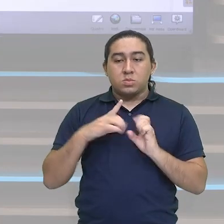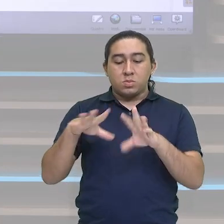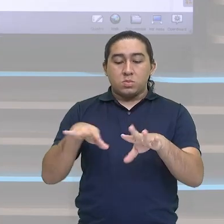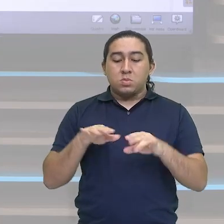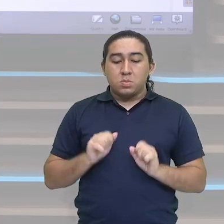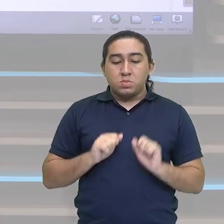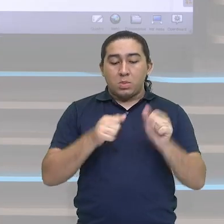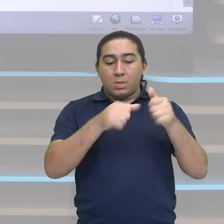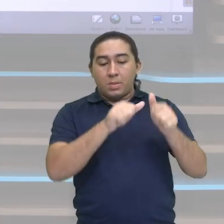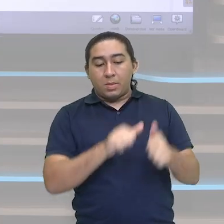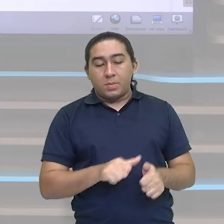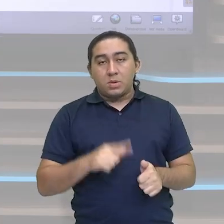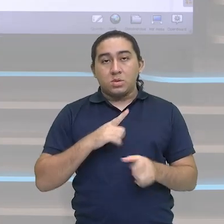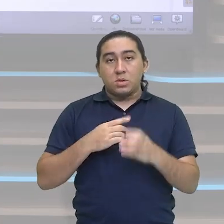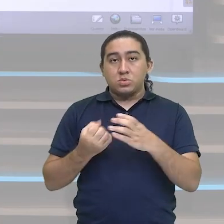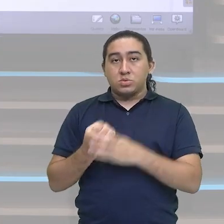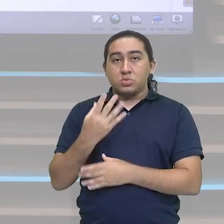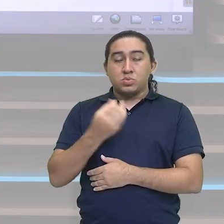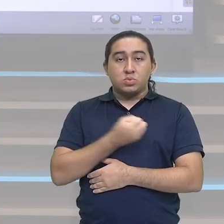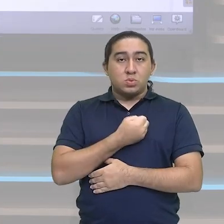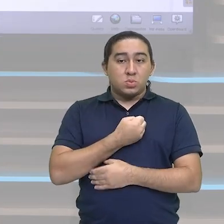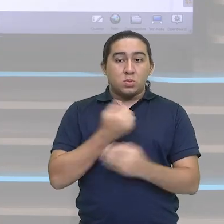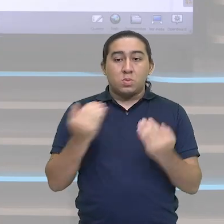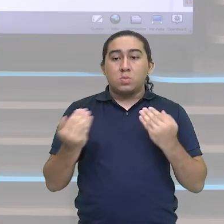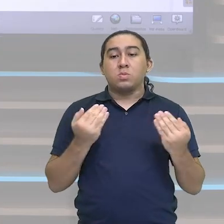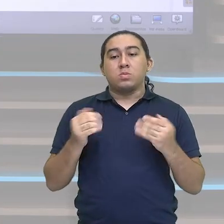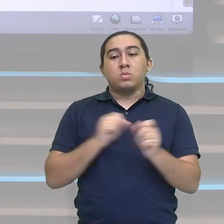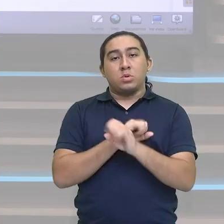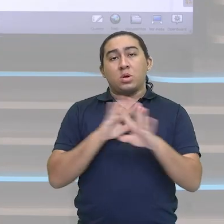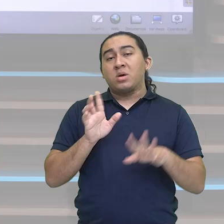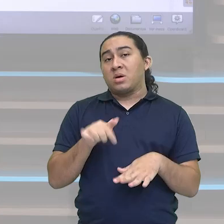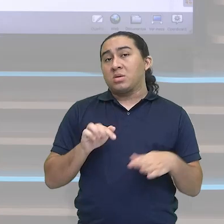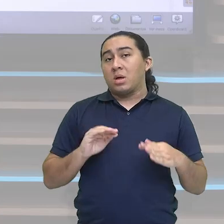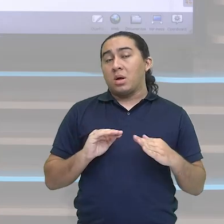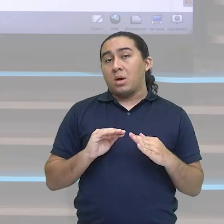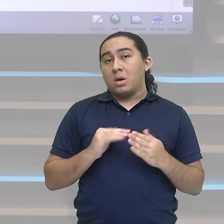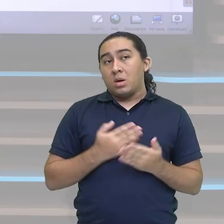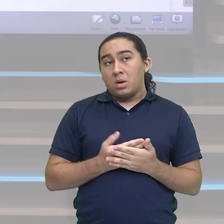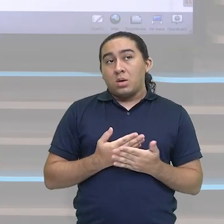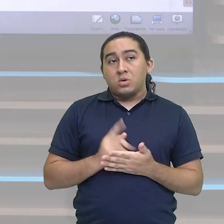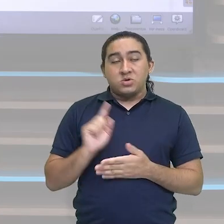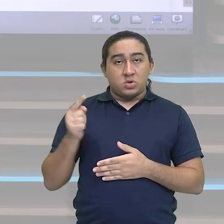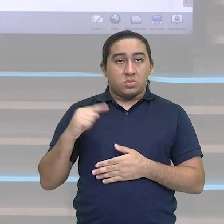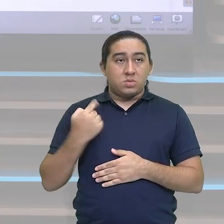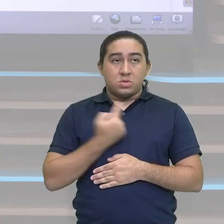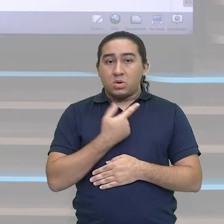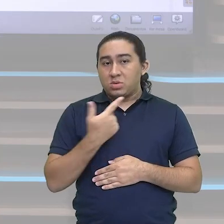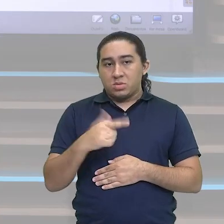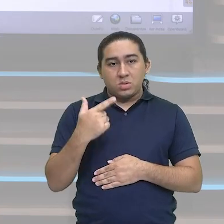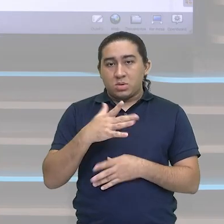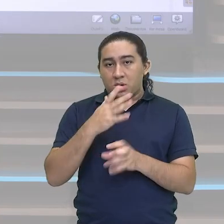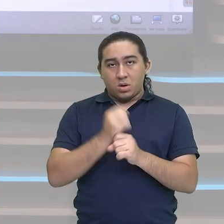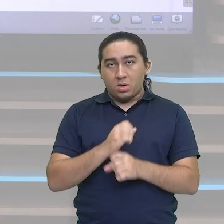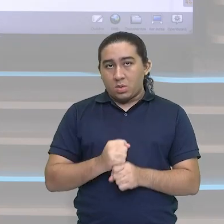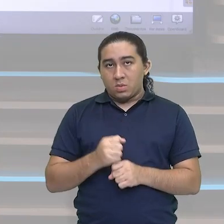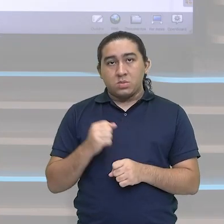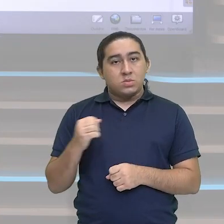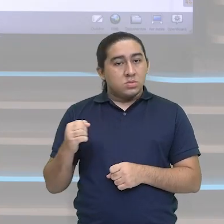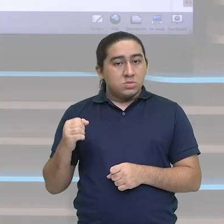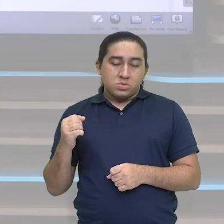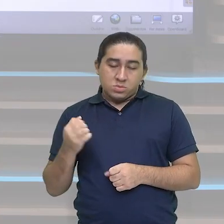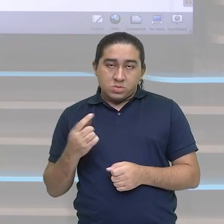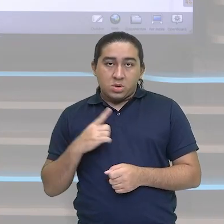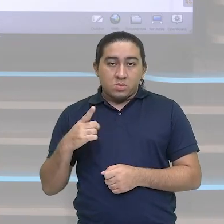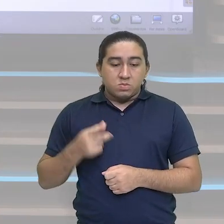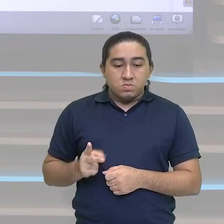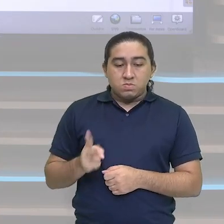gerar um número comparativo. É claro que isso aqui é uma aula de geografia, a gente não vai ficar se batendo em cálculo o tempo todo. O importante, gente, é